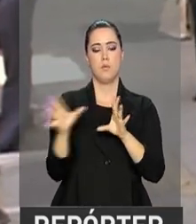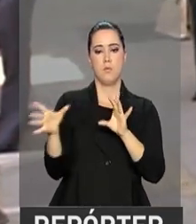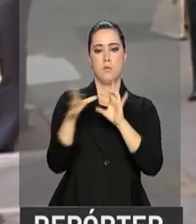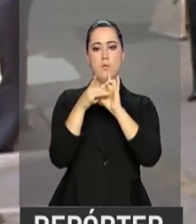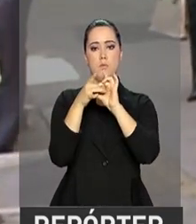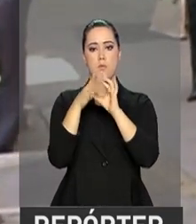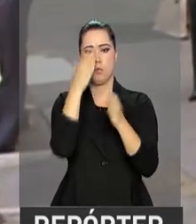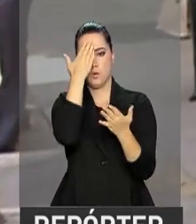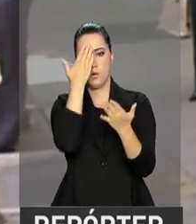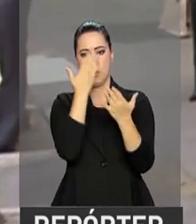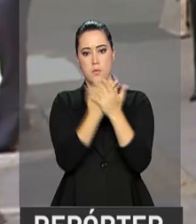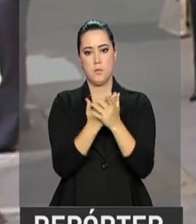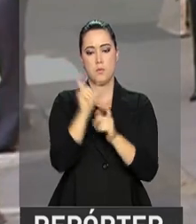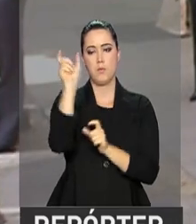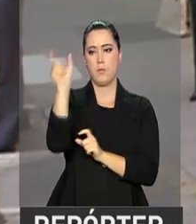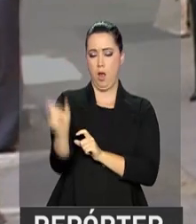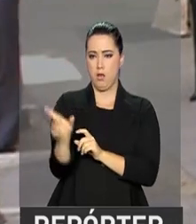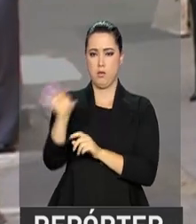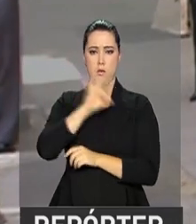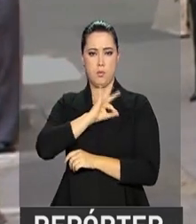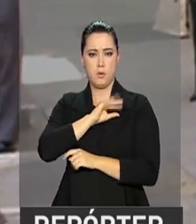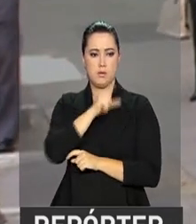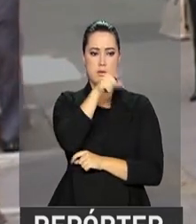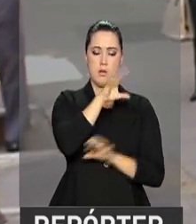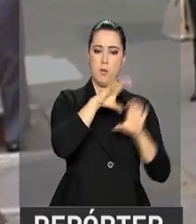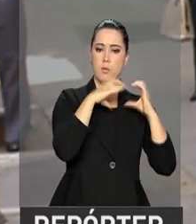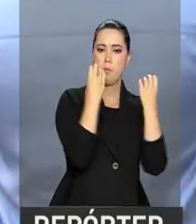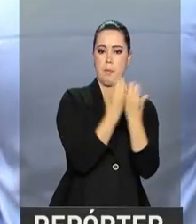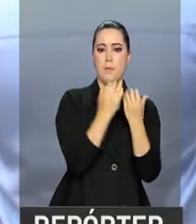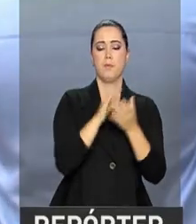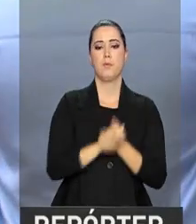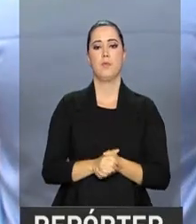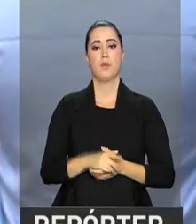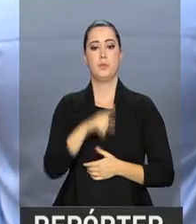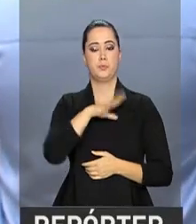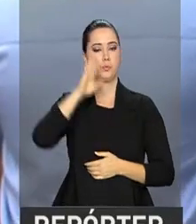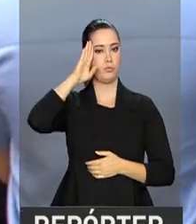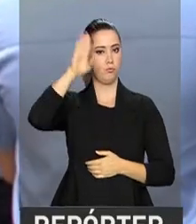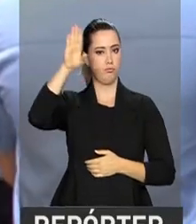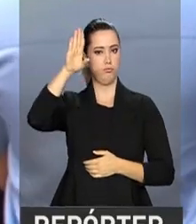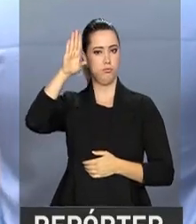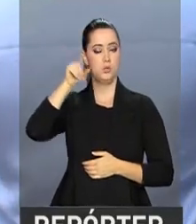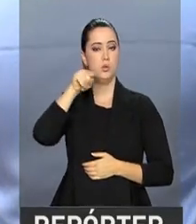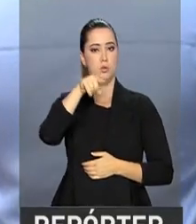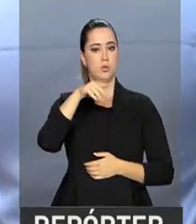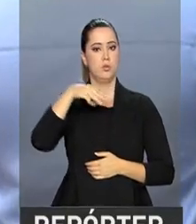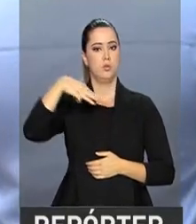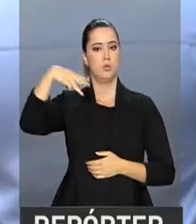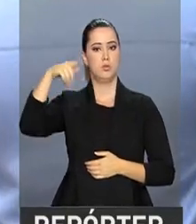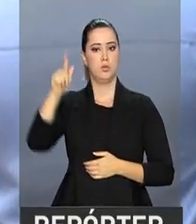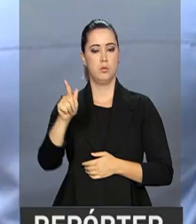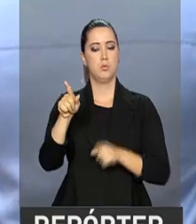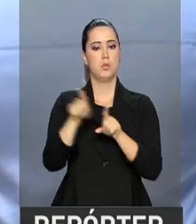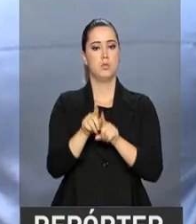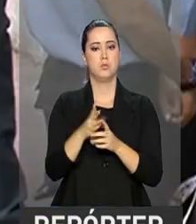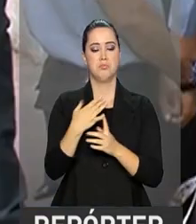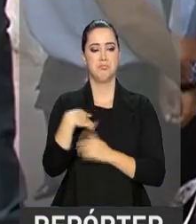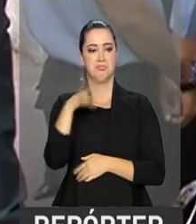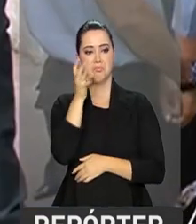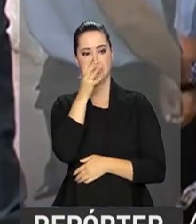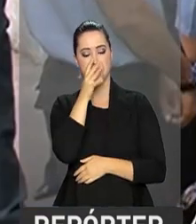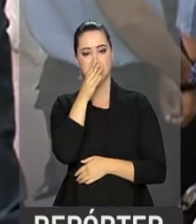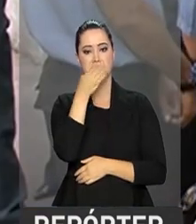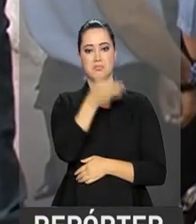vínculo de confiança entre o policial e a comunidade. O capitão da Polícia Militar de Mato Grosso do Sul ficou impressionado